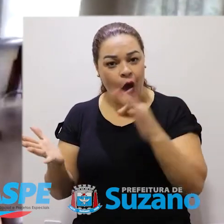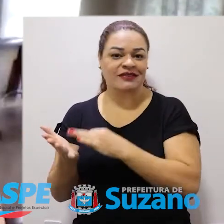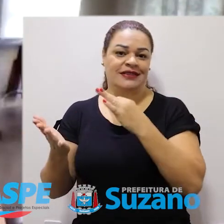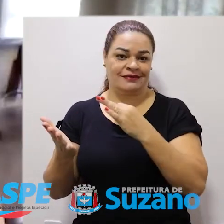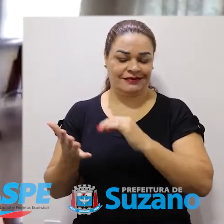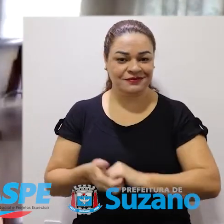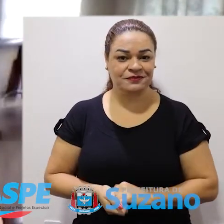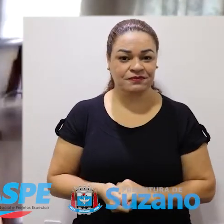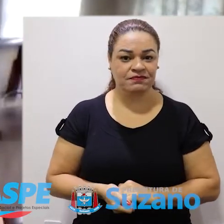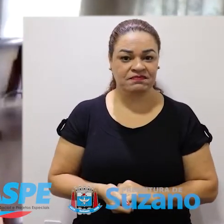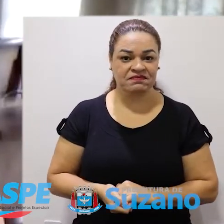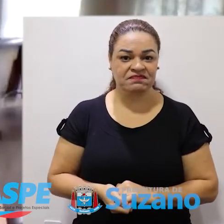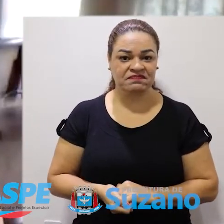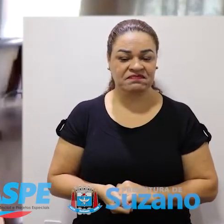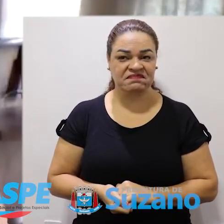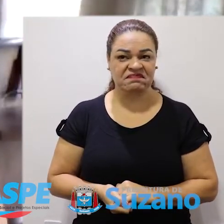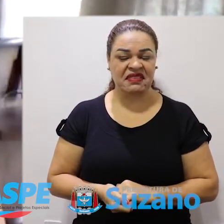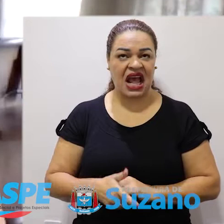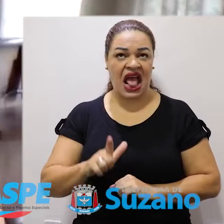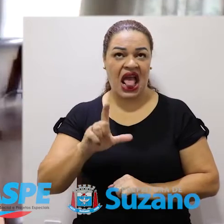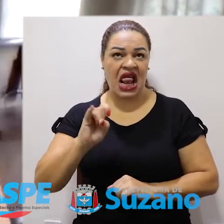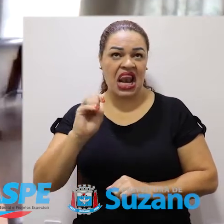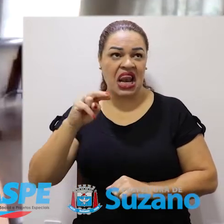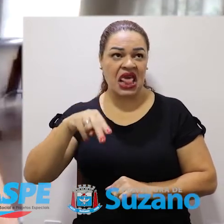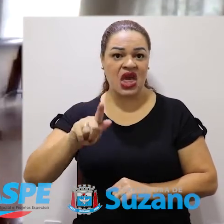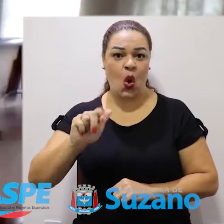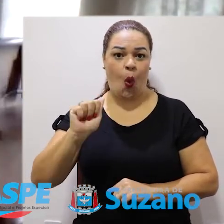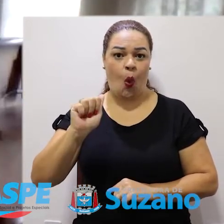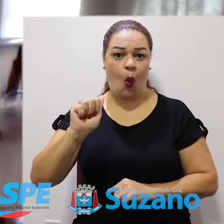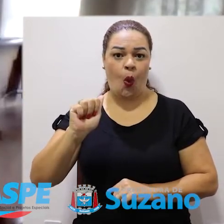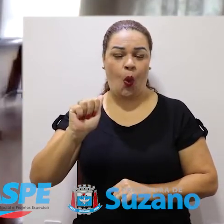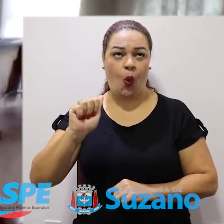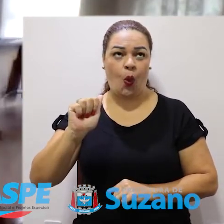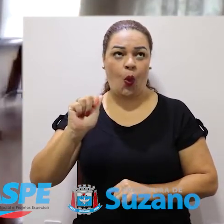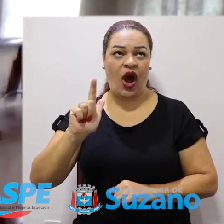gente dizer linguagem de sinais. Nunca mais digam isso. Duas